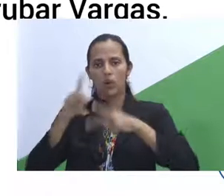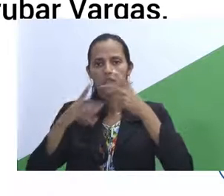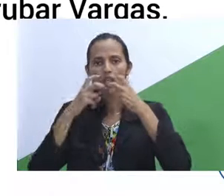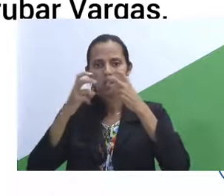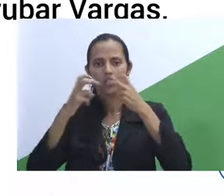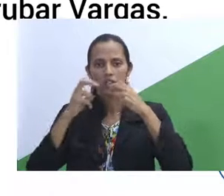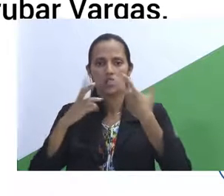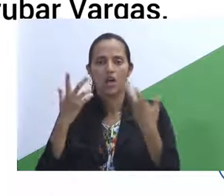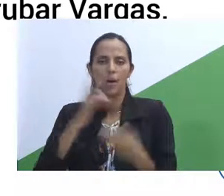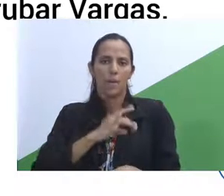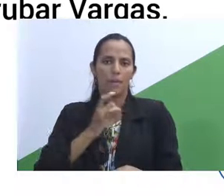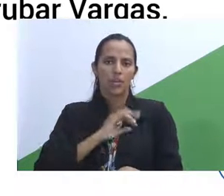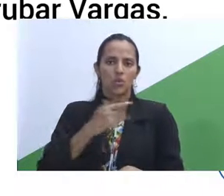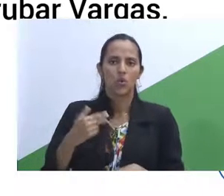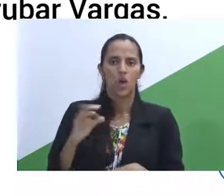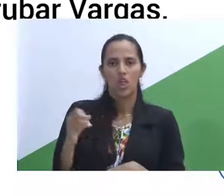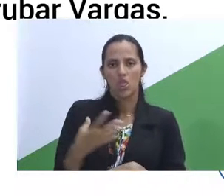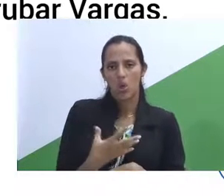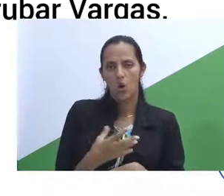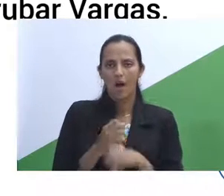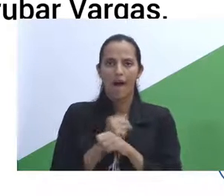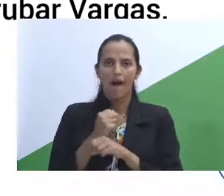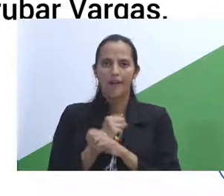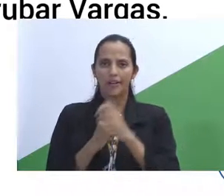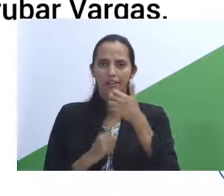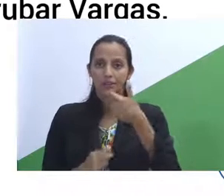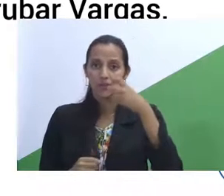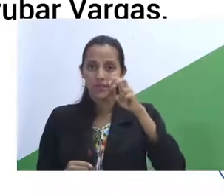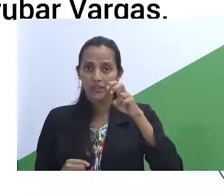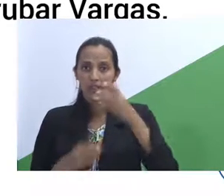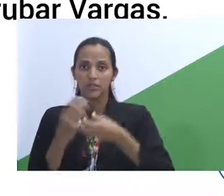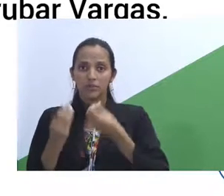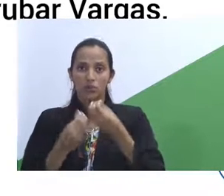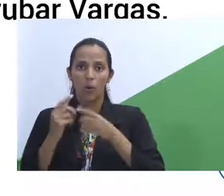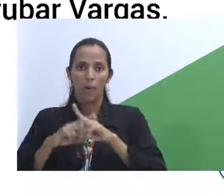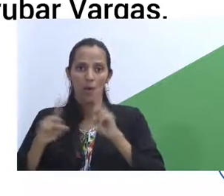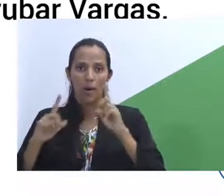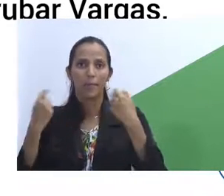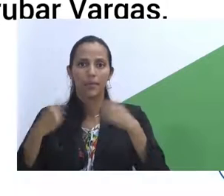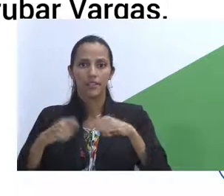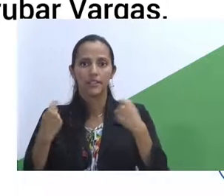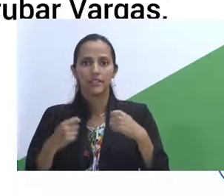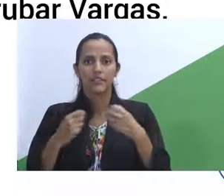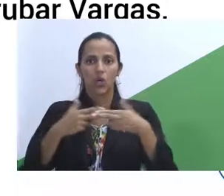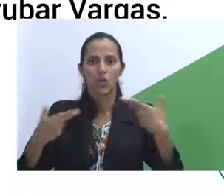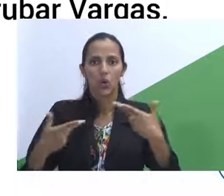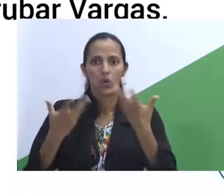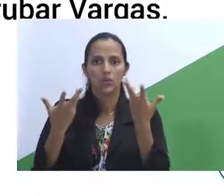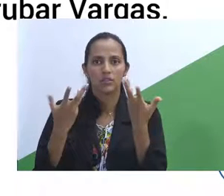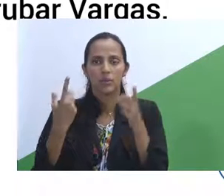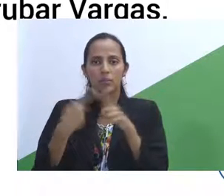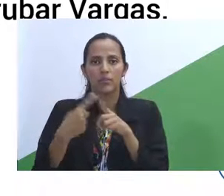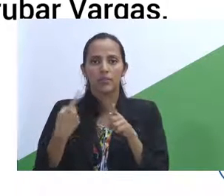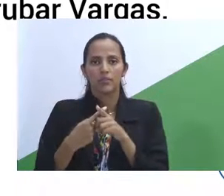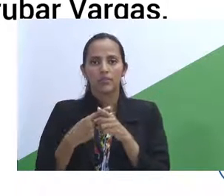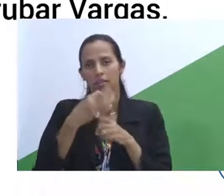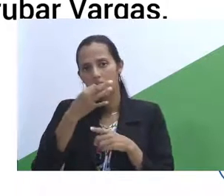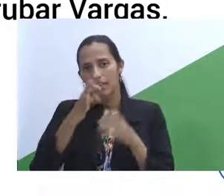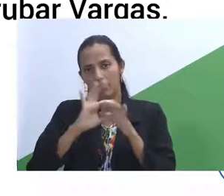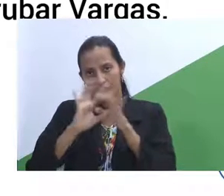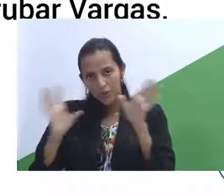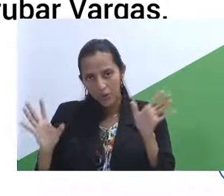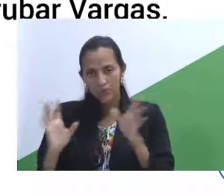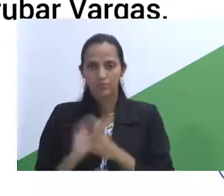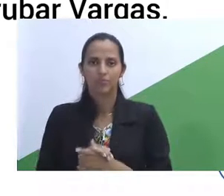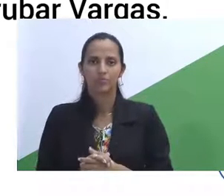tem medo dessas inovações, né? 15 anos de governo Vargas e agora, mas a gente precisa respirar os ares, então, aí, democráticos, tá?